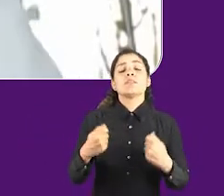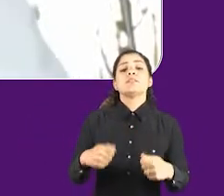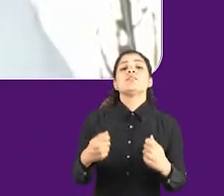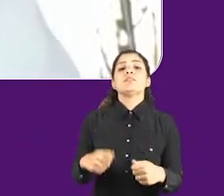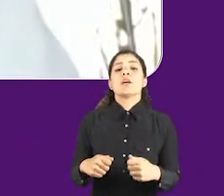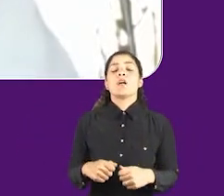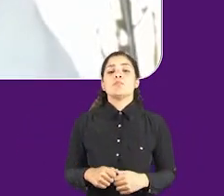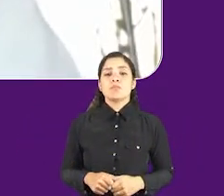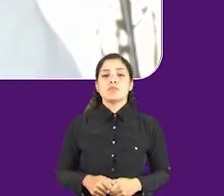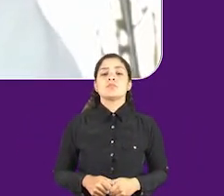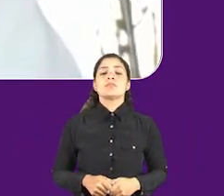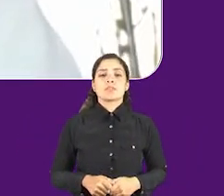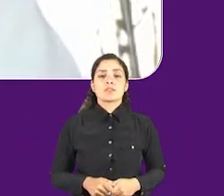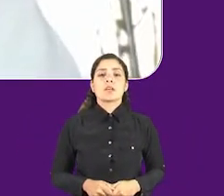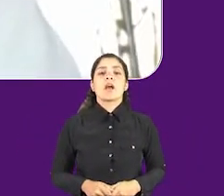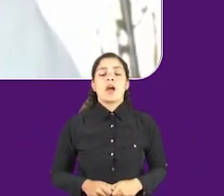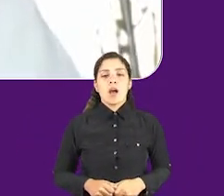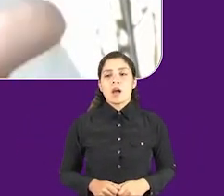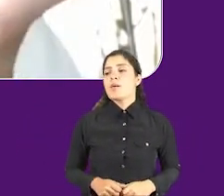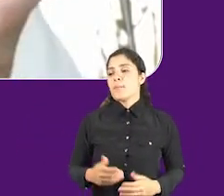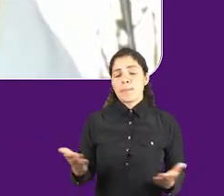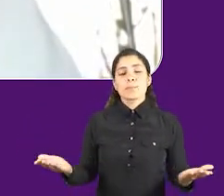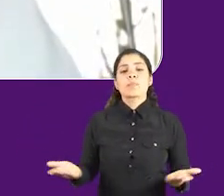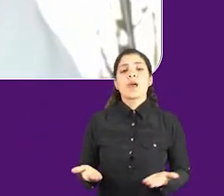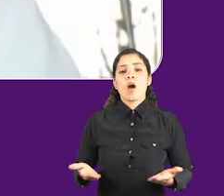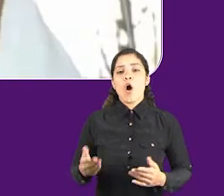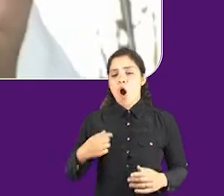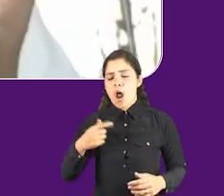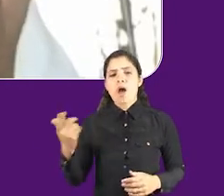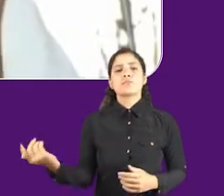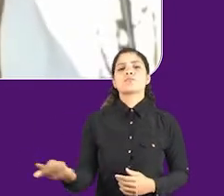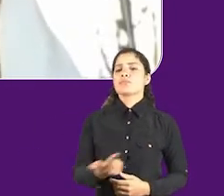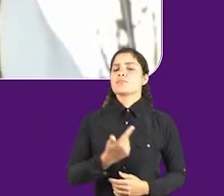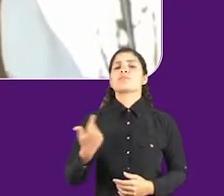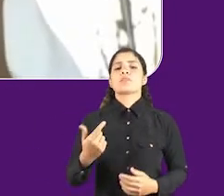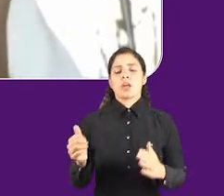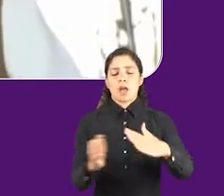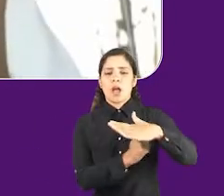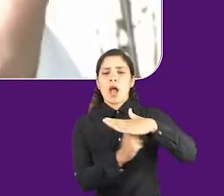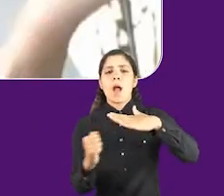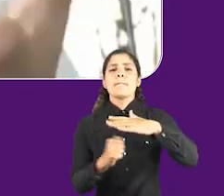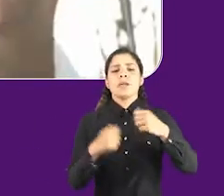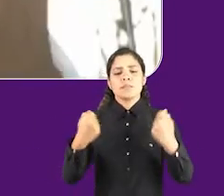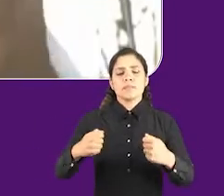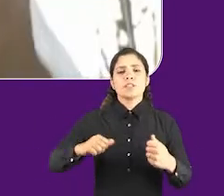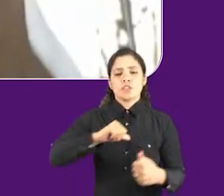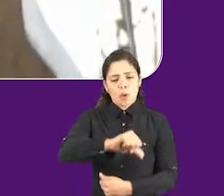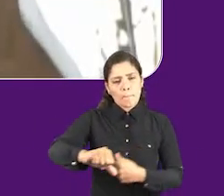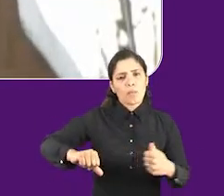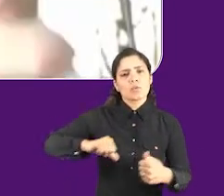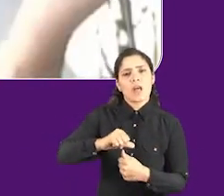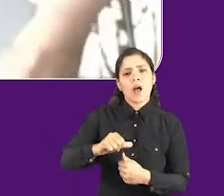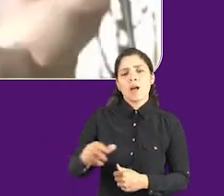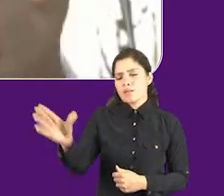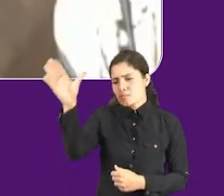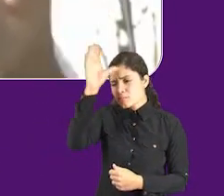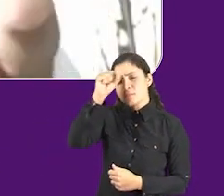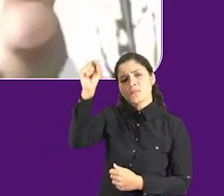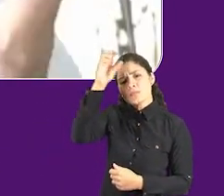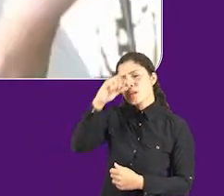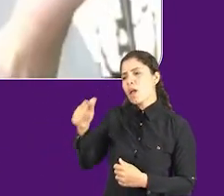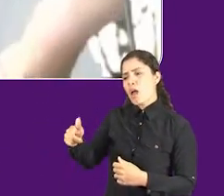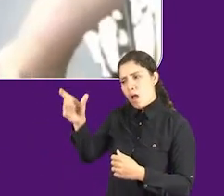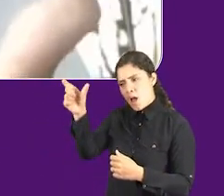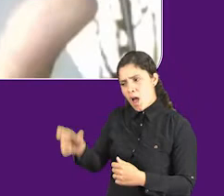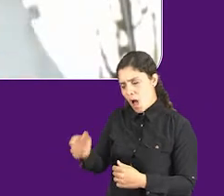espirais diversidade de origem geográfica dele genética de preferência sexual de preferência religiosa